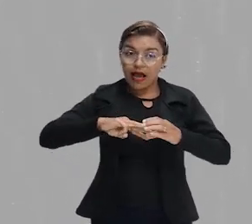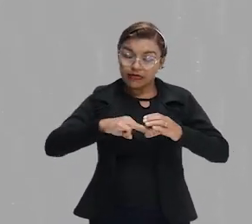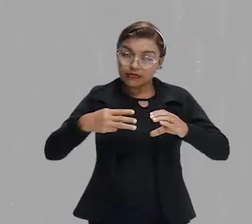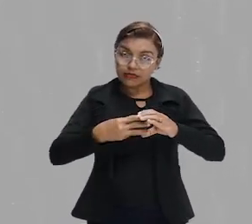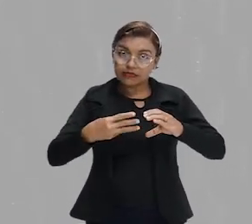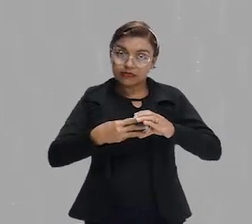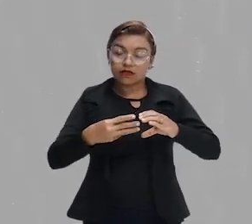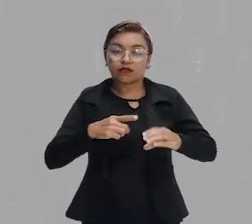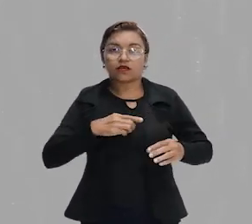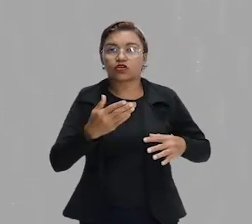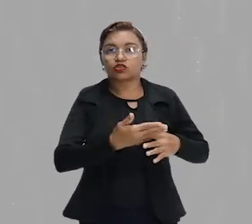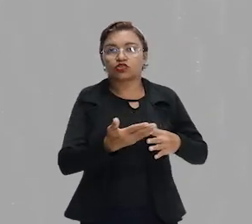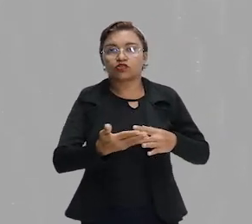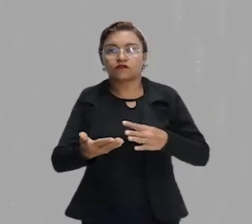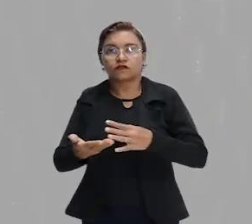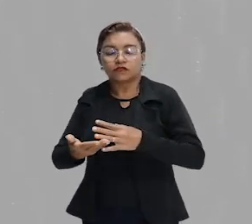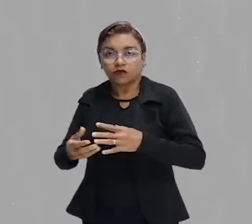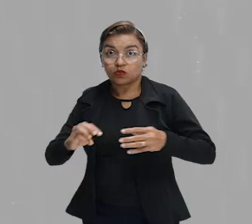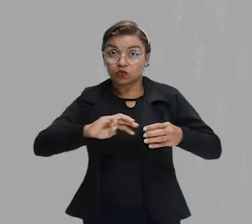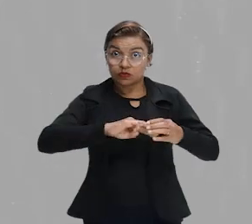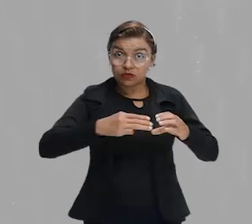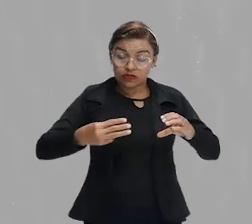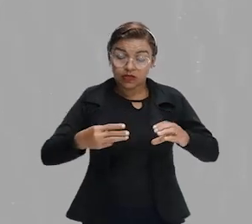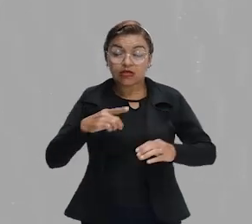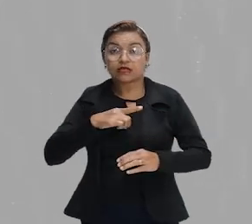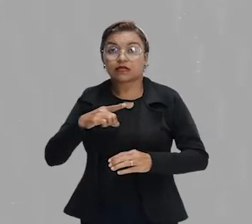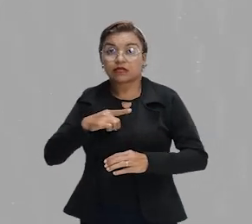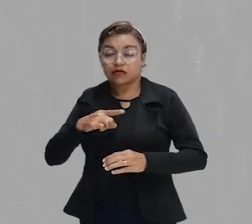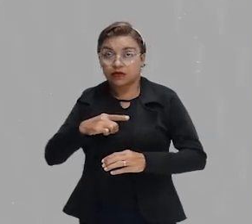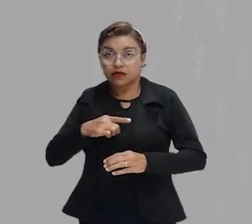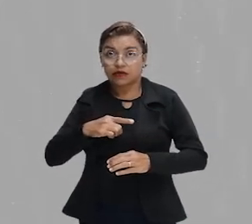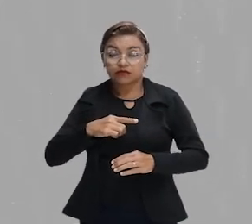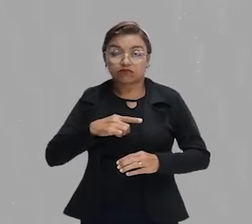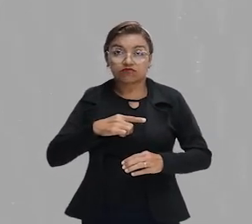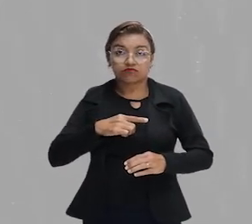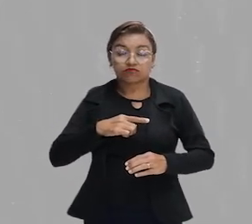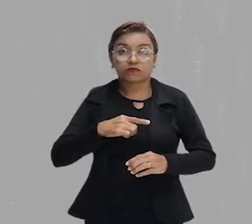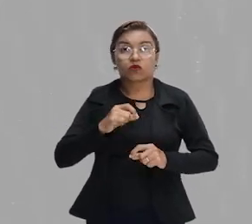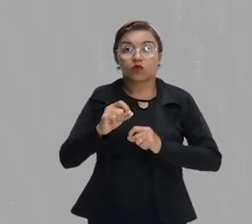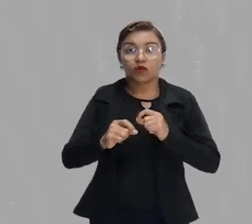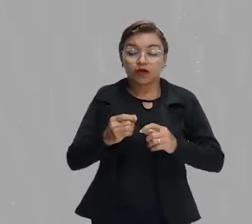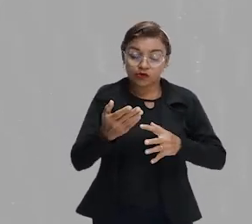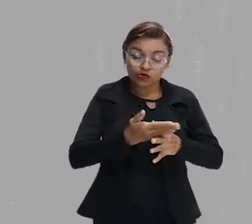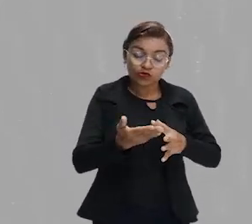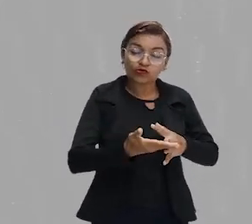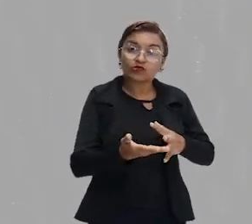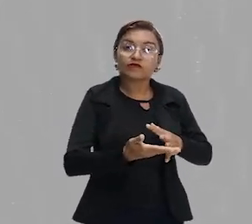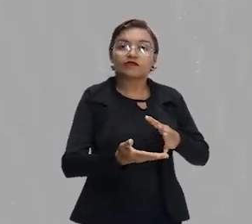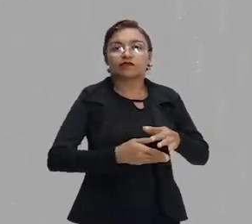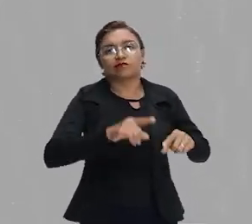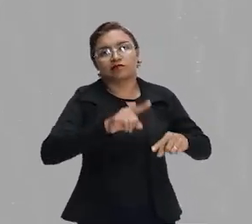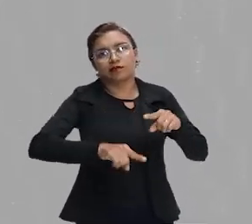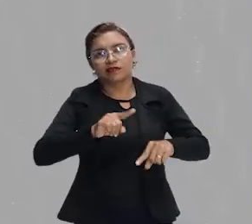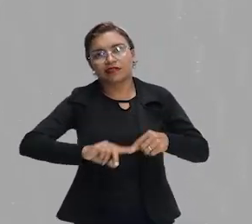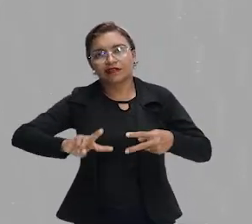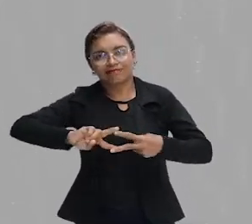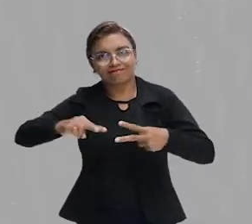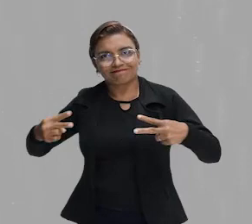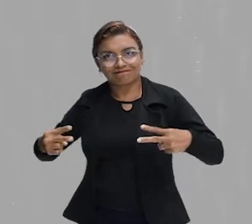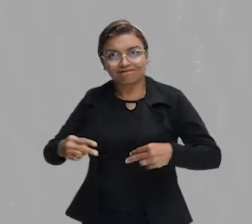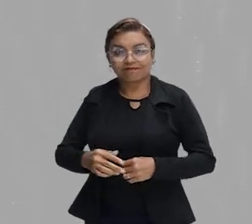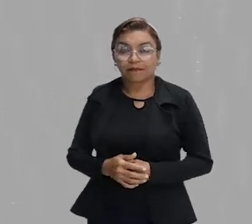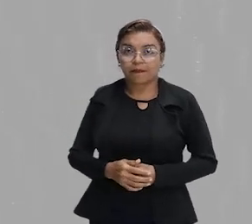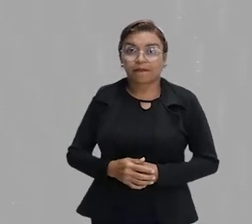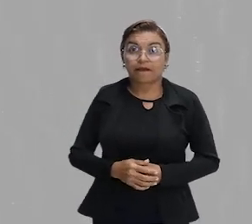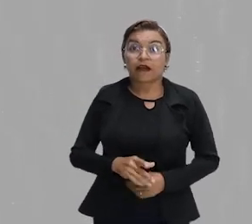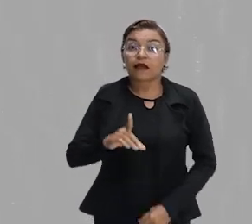divisão celular, ele tem que ser replicado, ele sofre replicação, que é a divisão do material genético. Agora,